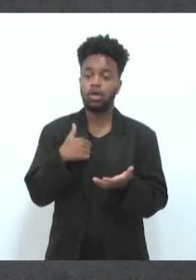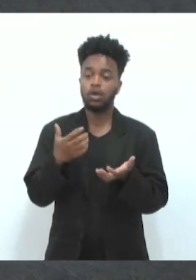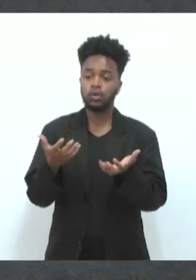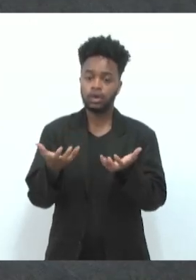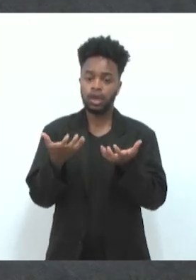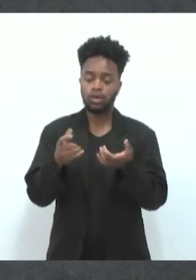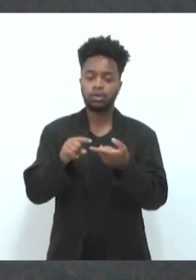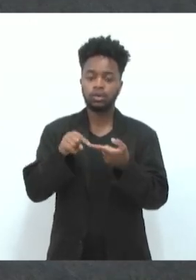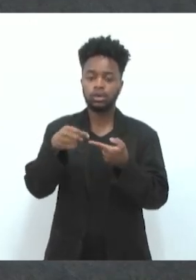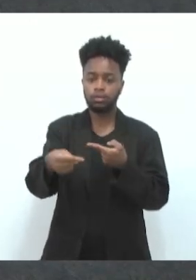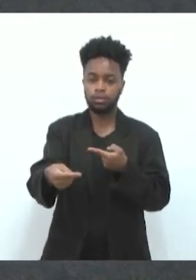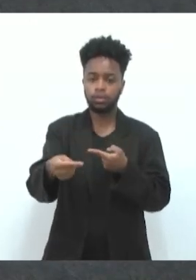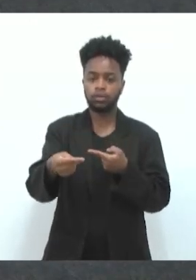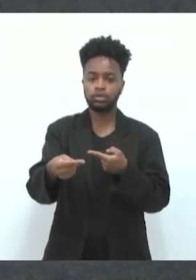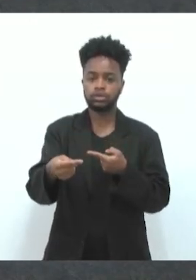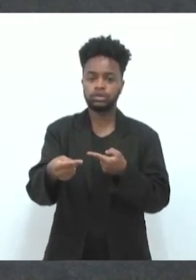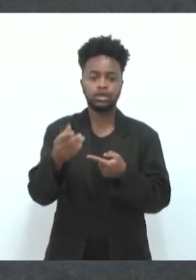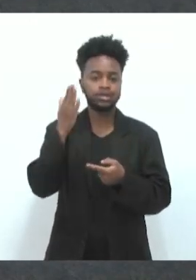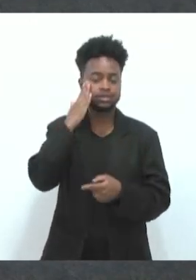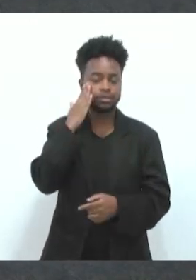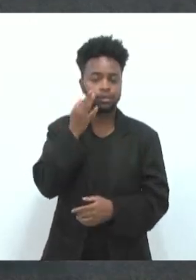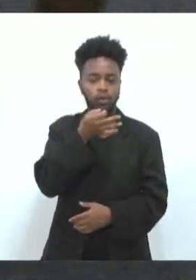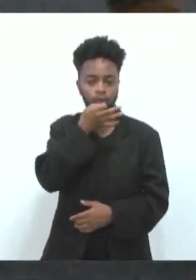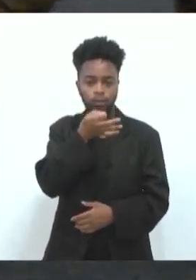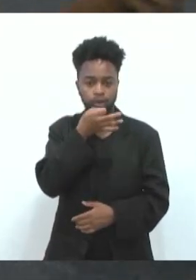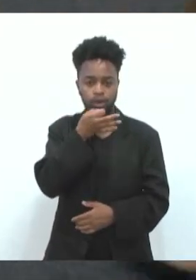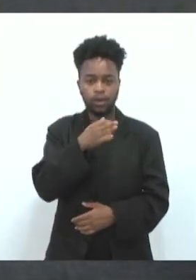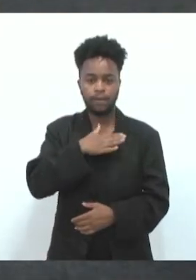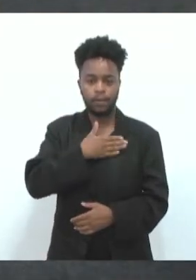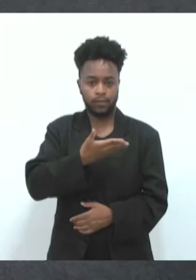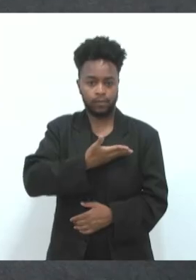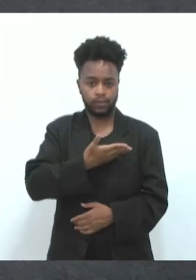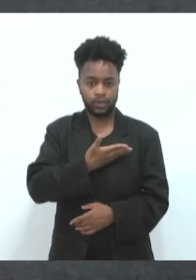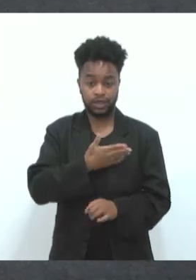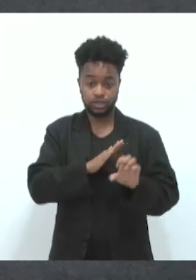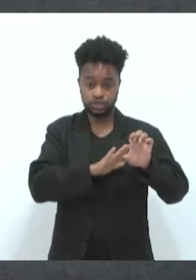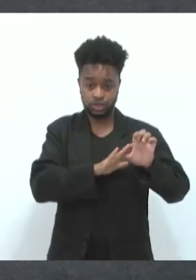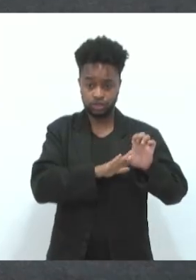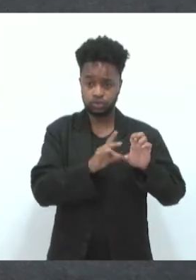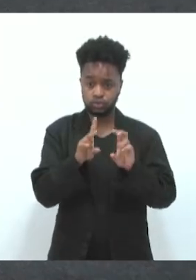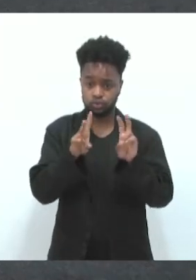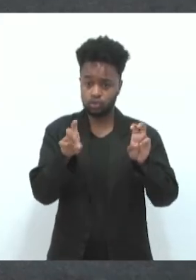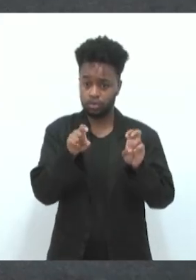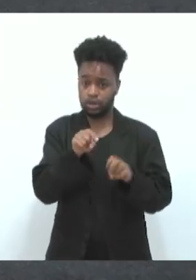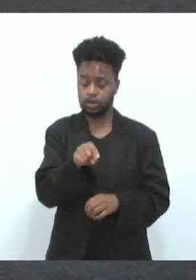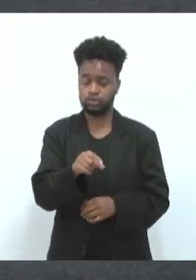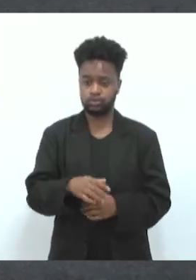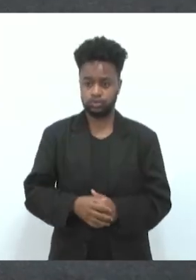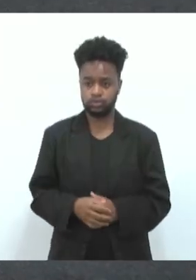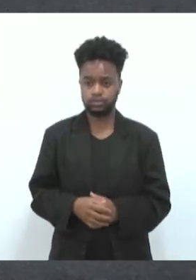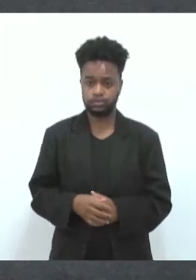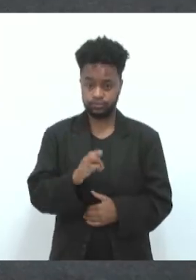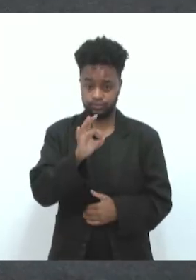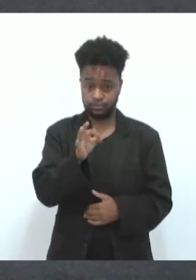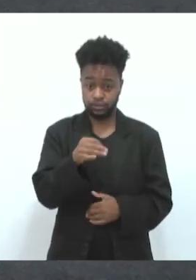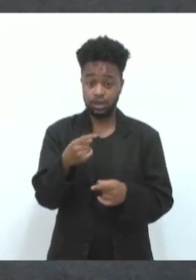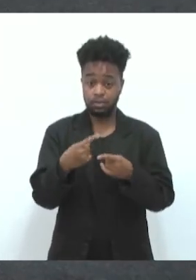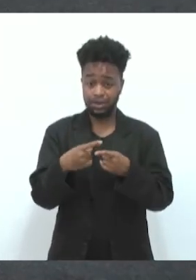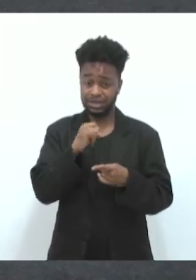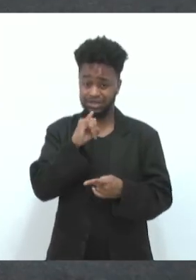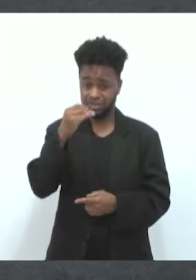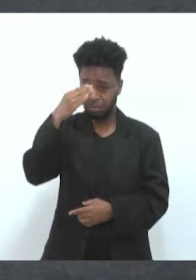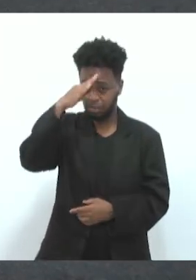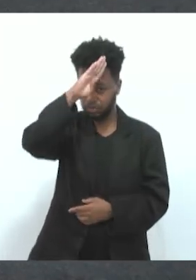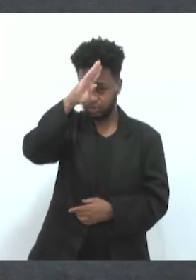depois ouvir os meus colegas da esquerda com relação a isso, porque, né, se fosse o